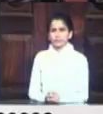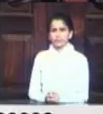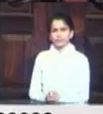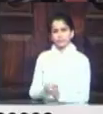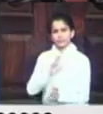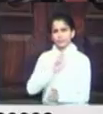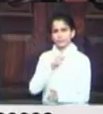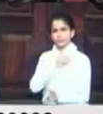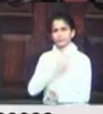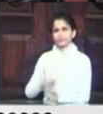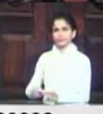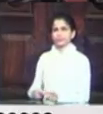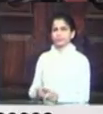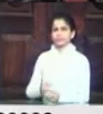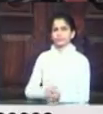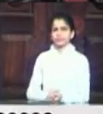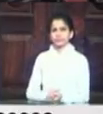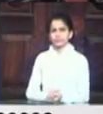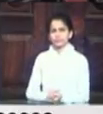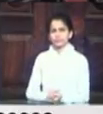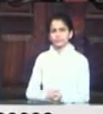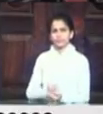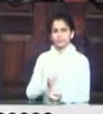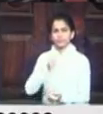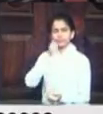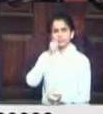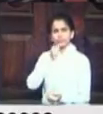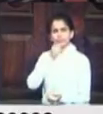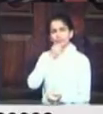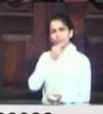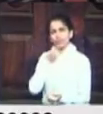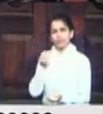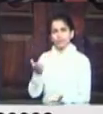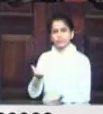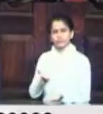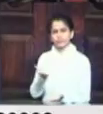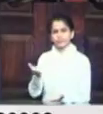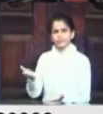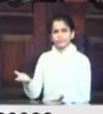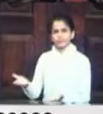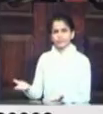Senhor presidente, senhoras e senhores deputados,